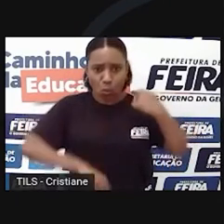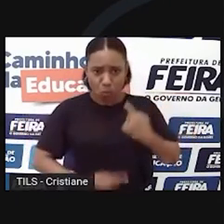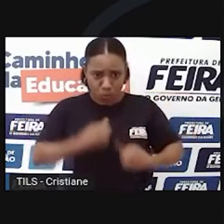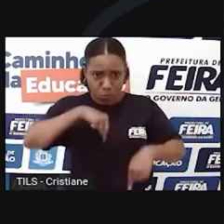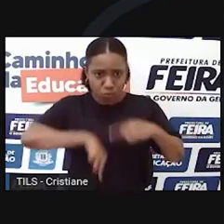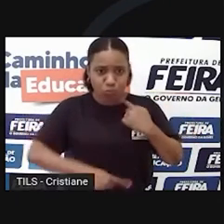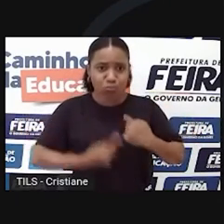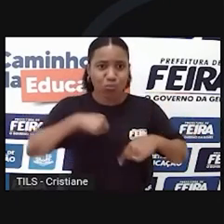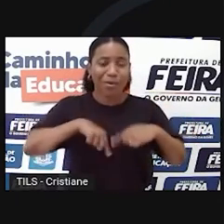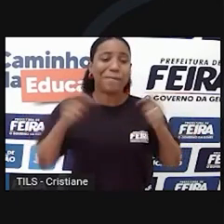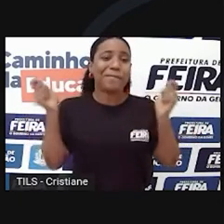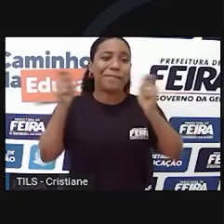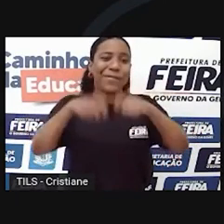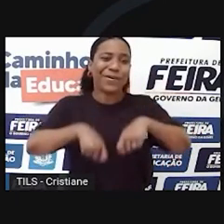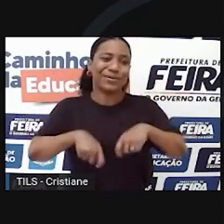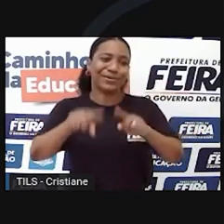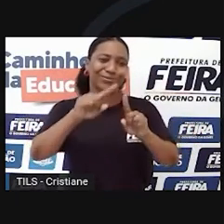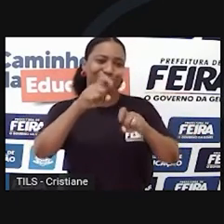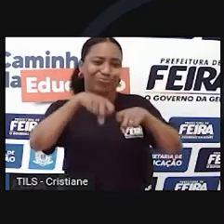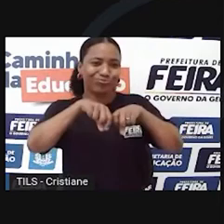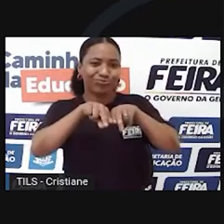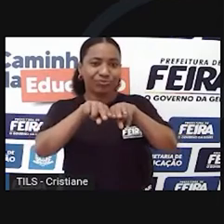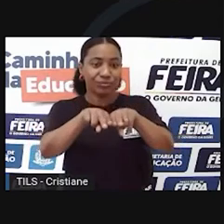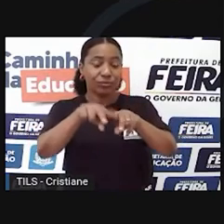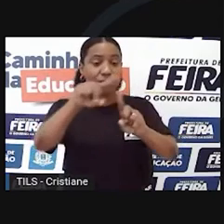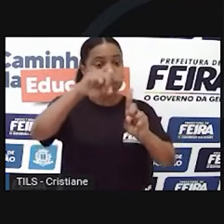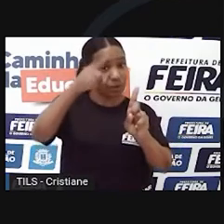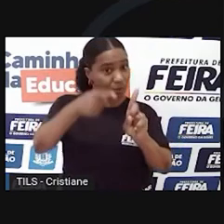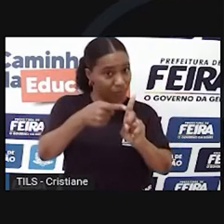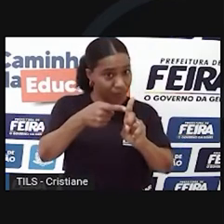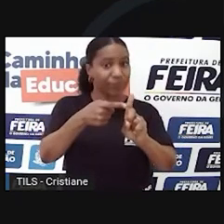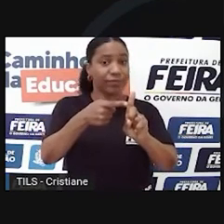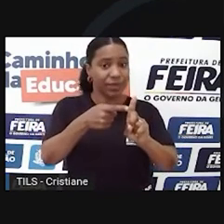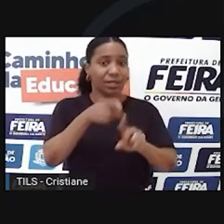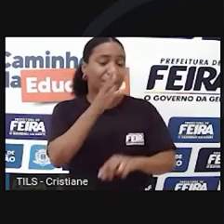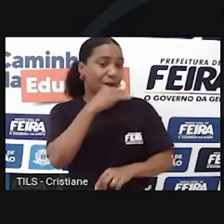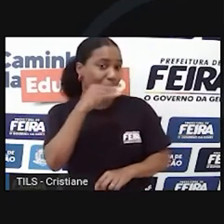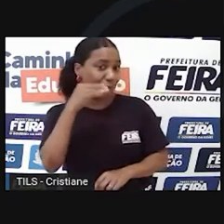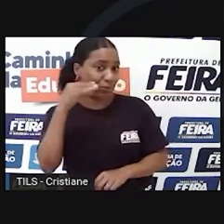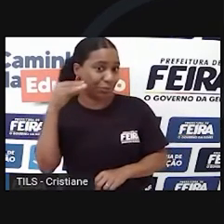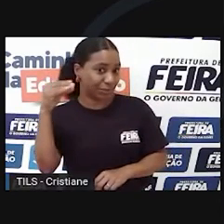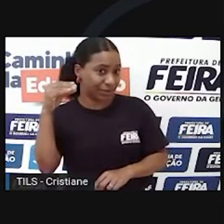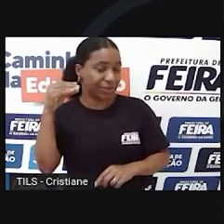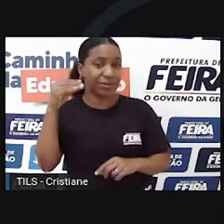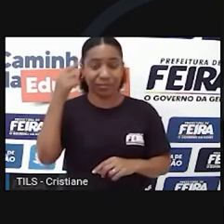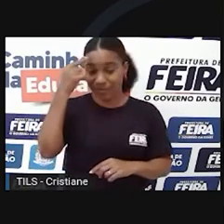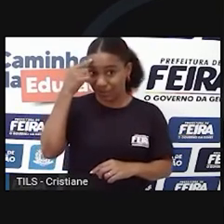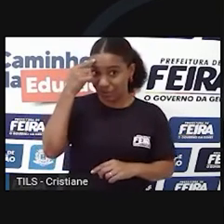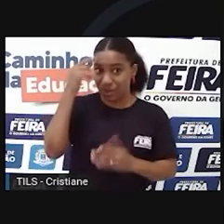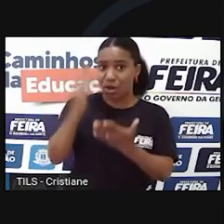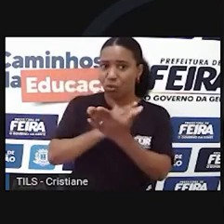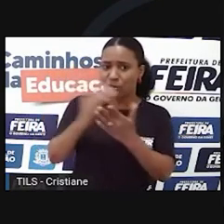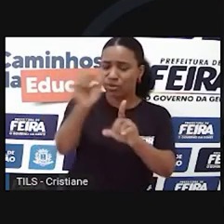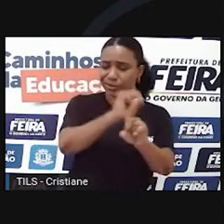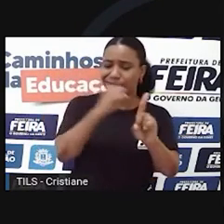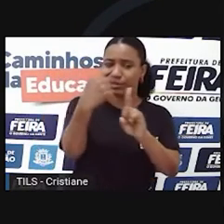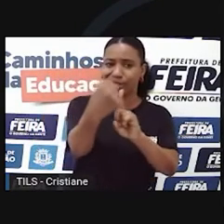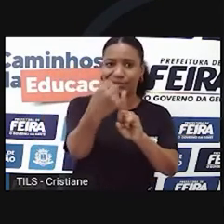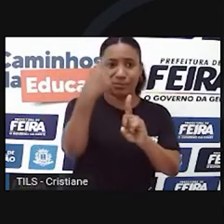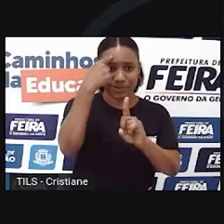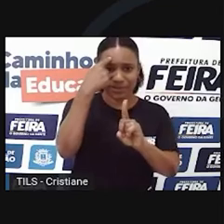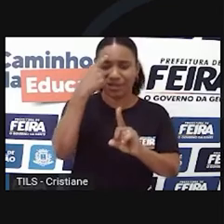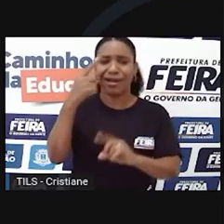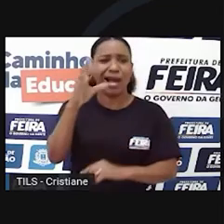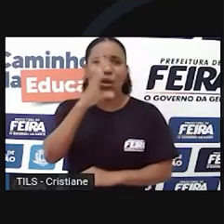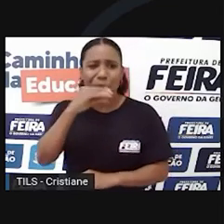mais predominantemente um fenômeno que é cultural e é moderno ocidental. Quer dizer que em sociedades tradicionais não existia adolescência,